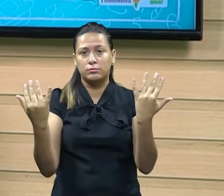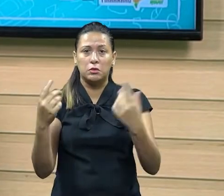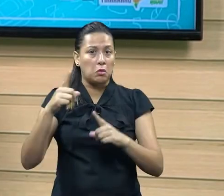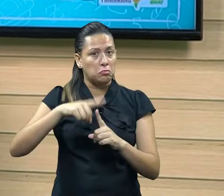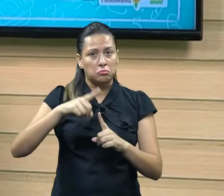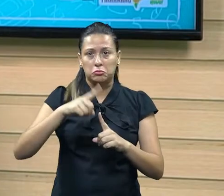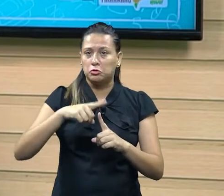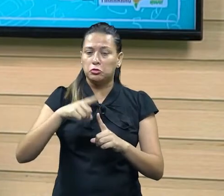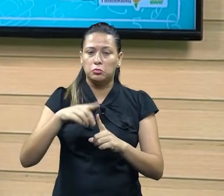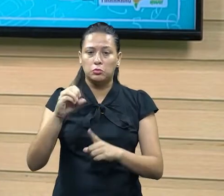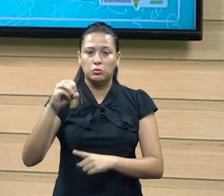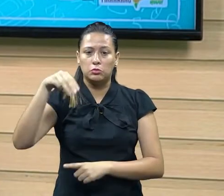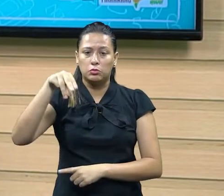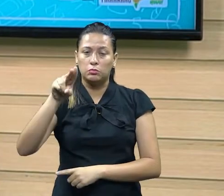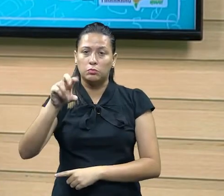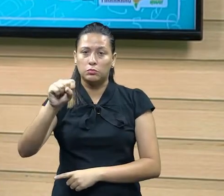combustível.